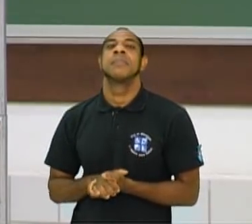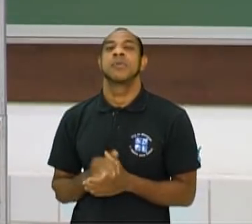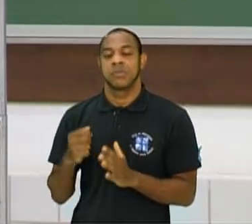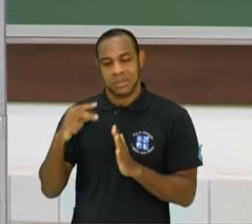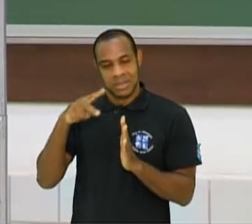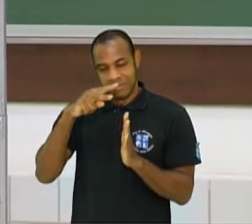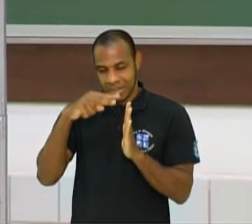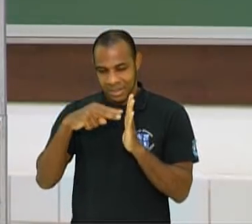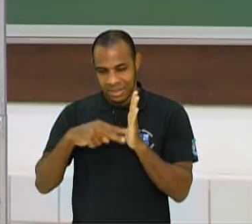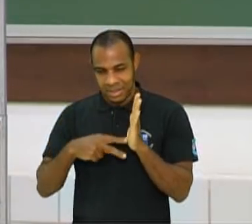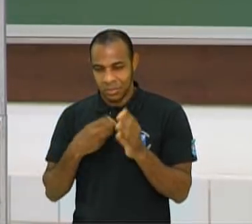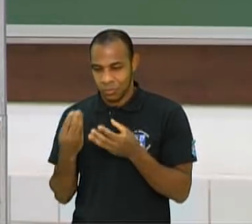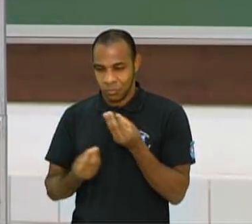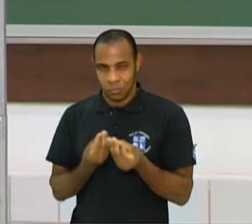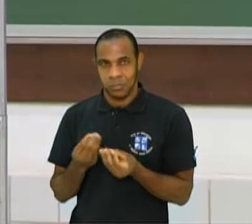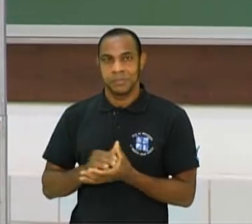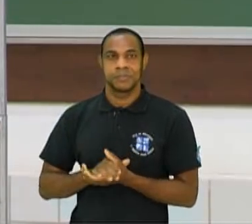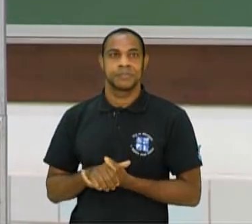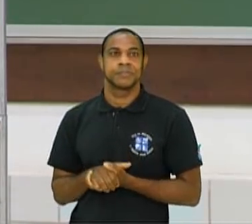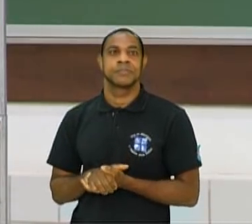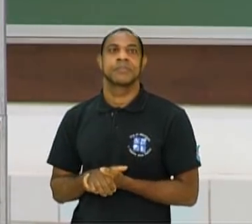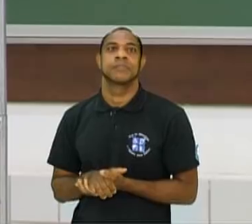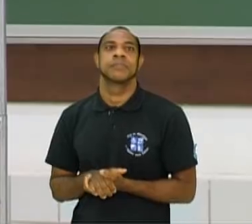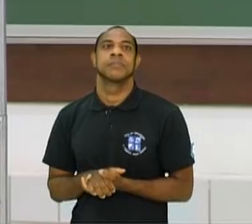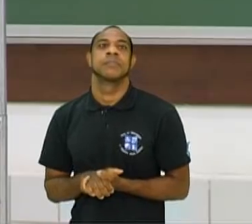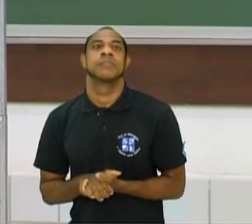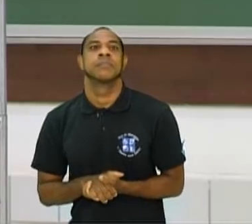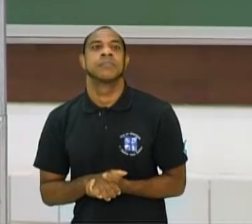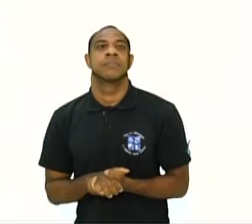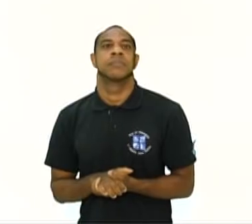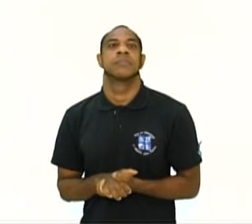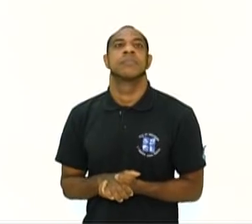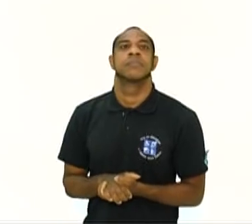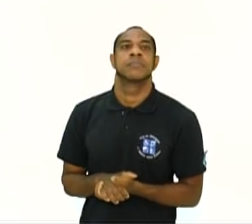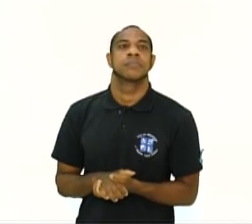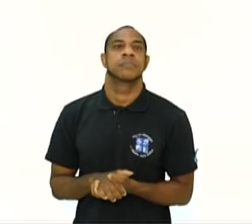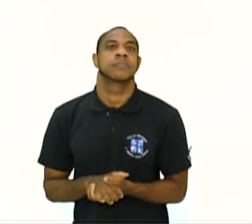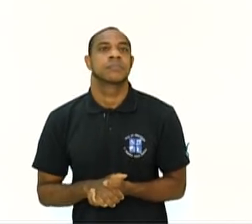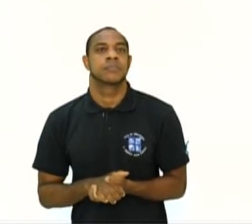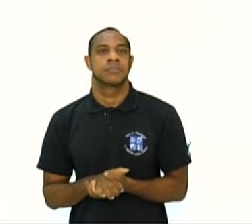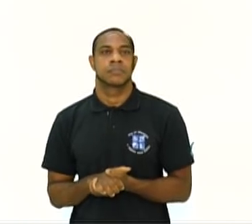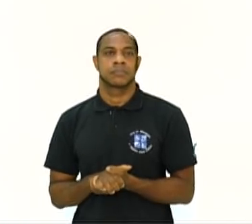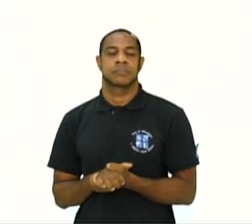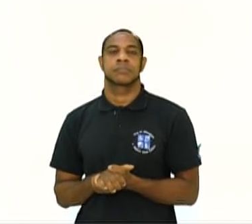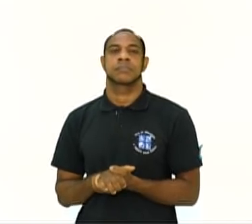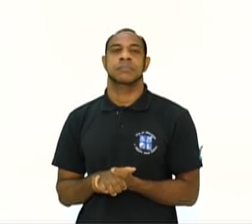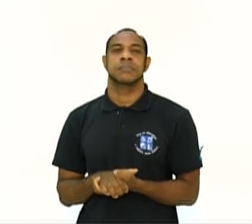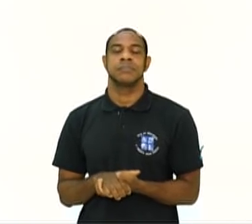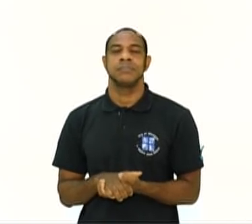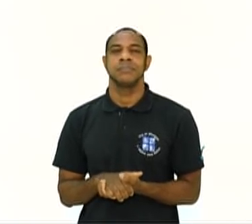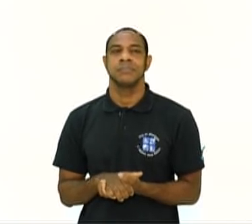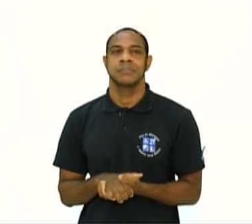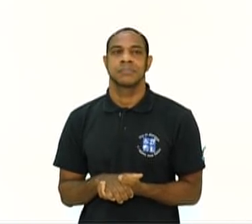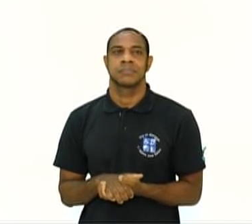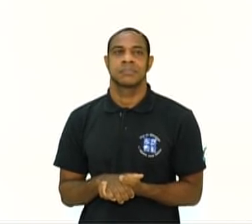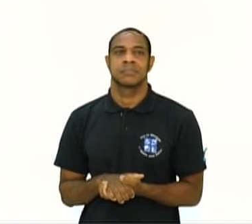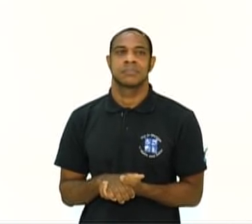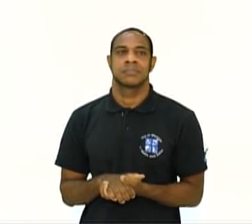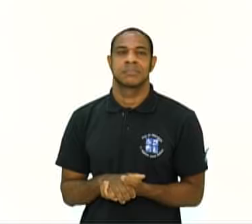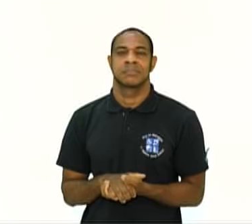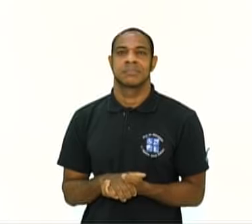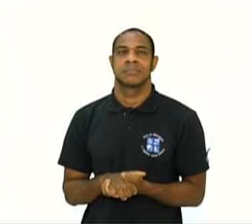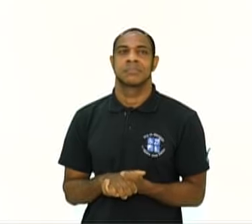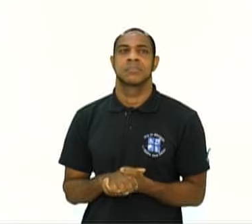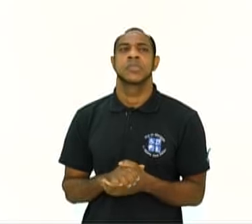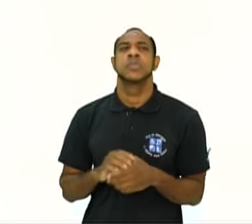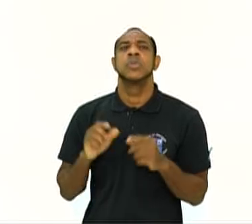leitura do exercício. Number 1. We carve a to make a jack-o'-lantern.